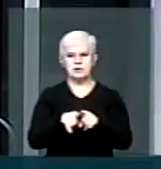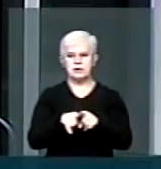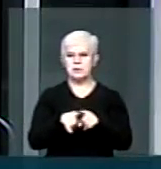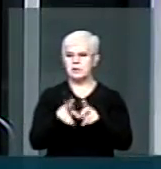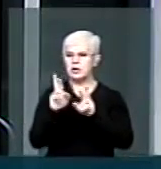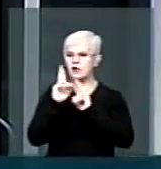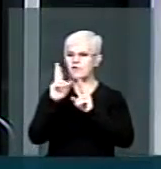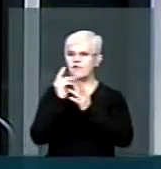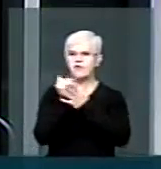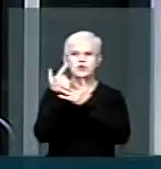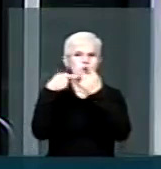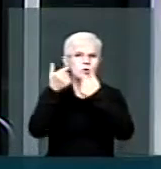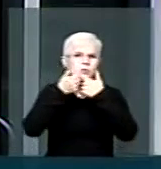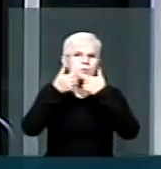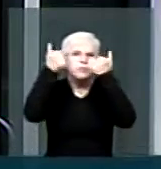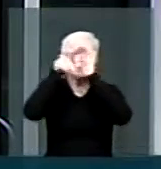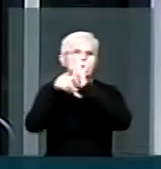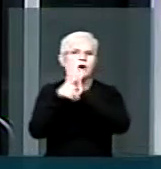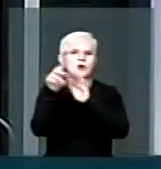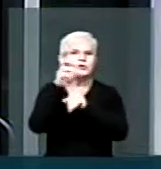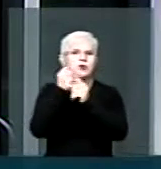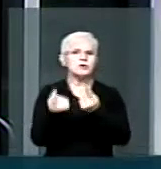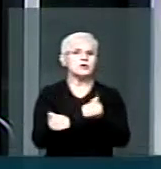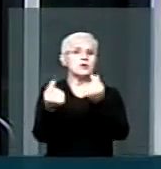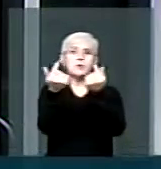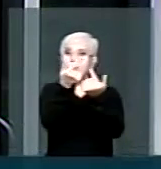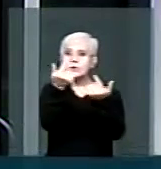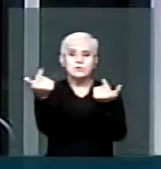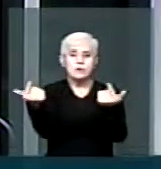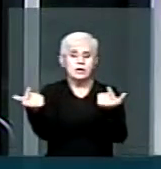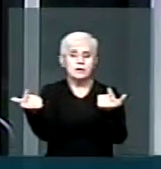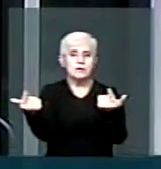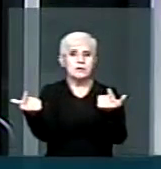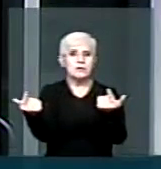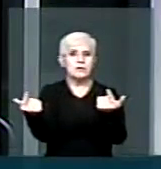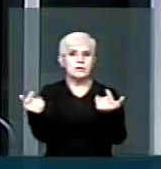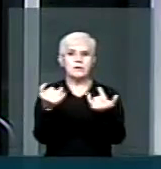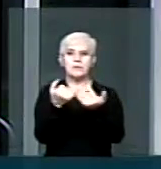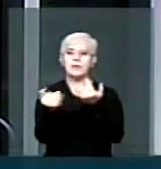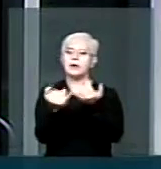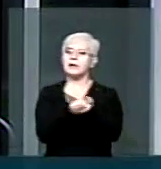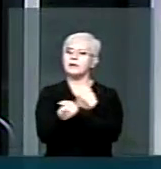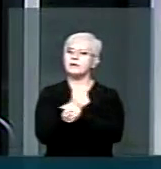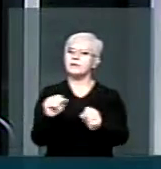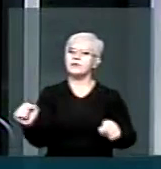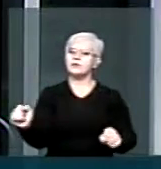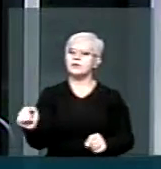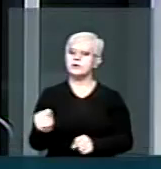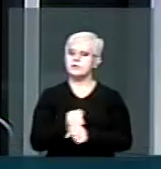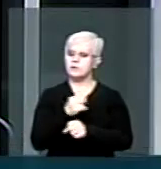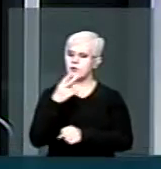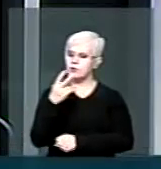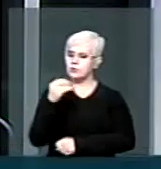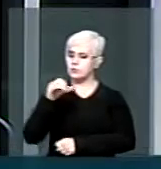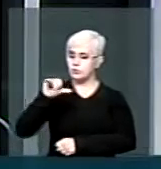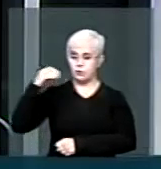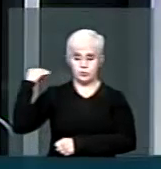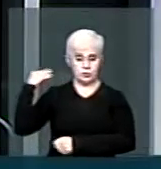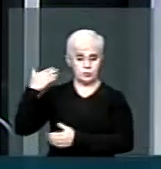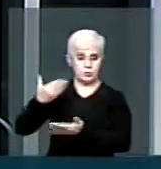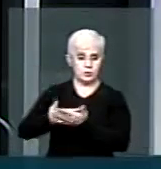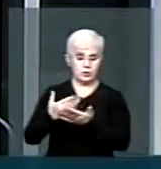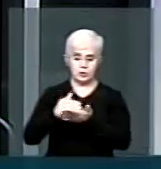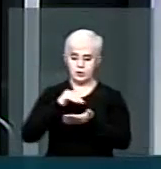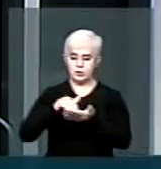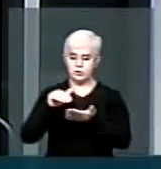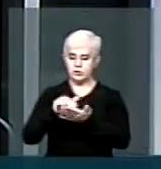perspectivas de crescimento socioeconômico? Quase impossível. Desde 2009, não há registro na Secretaria